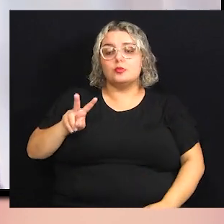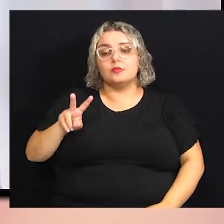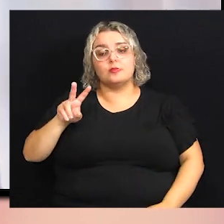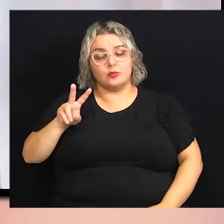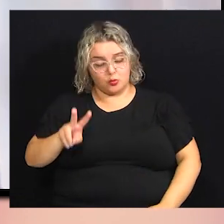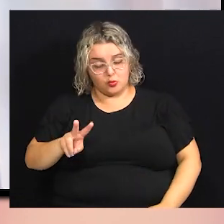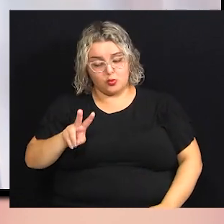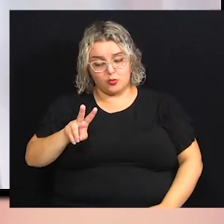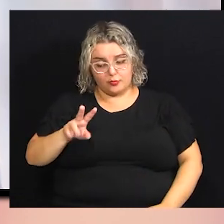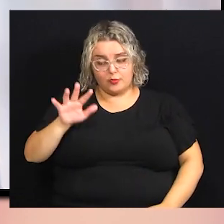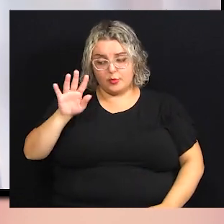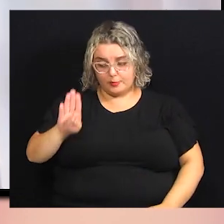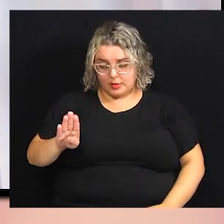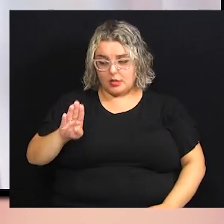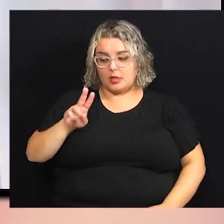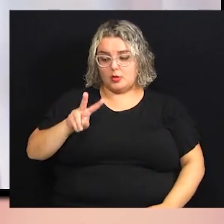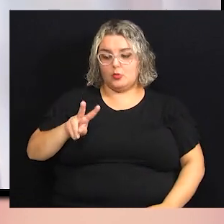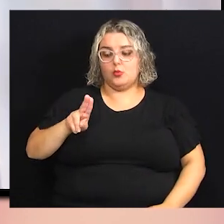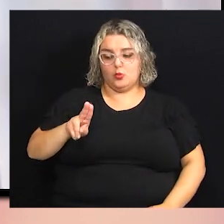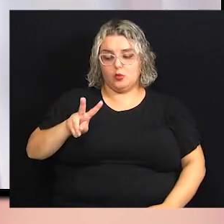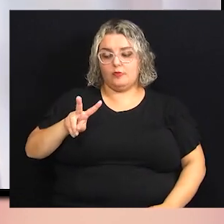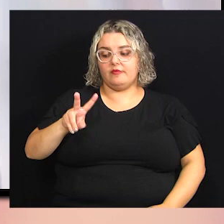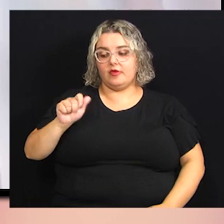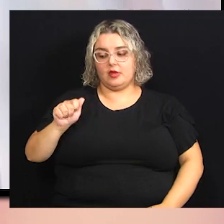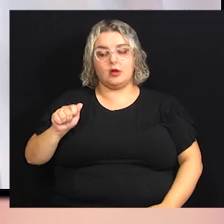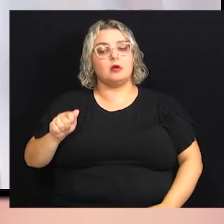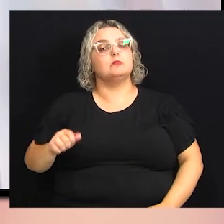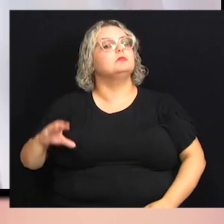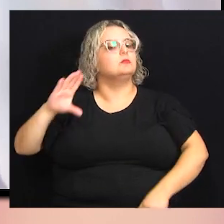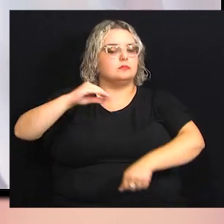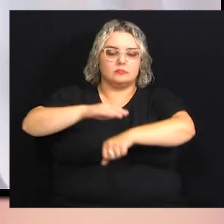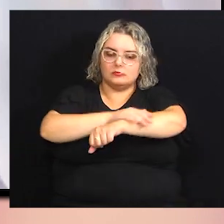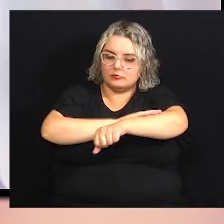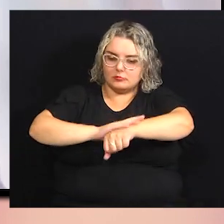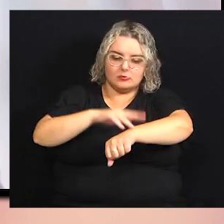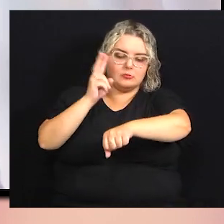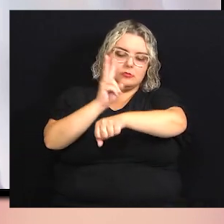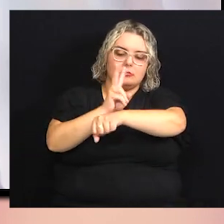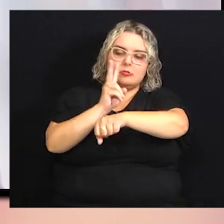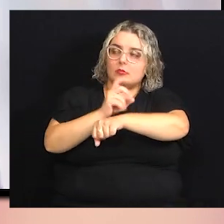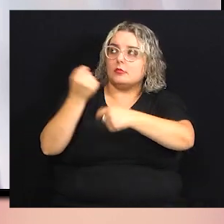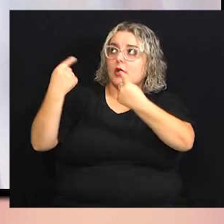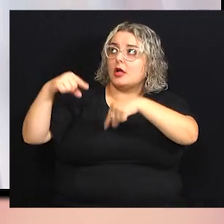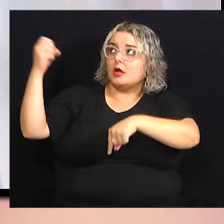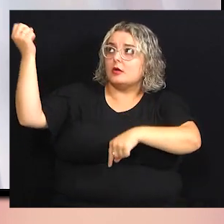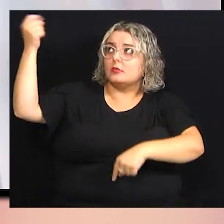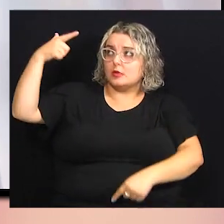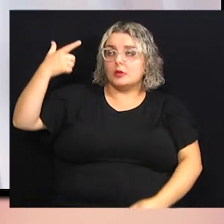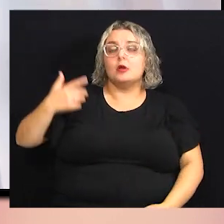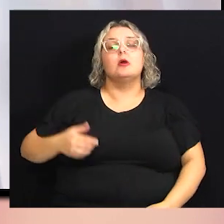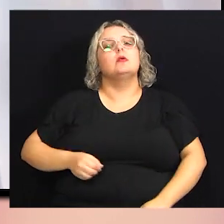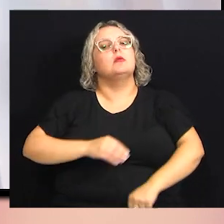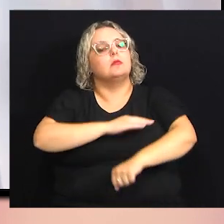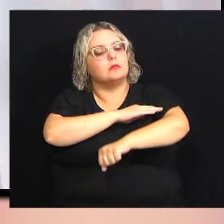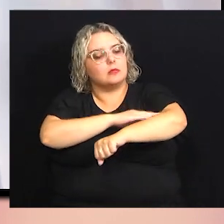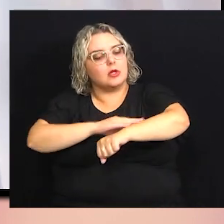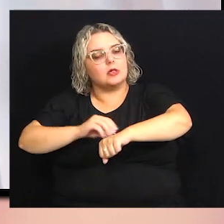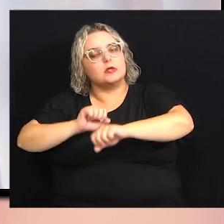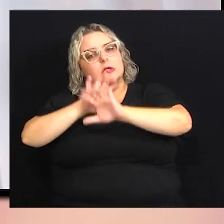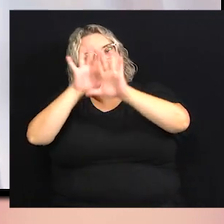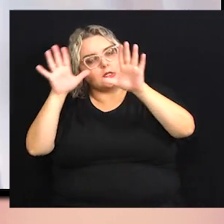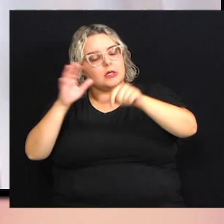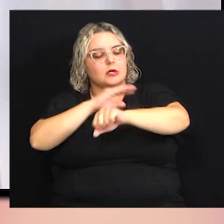raios UVA e UVB e tem que passar o protetor solar, todos, tanto as pessoas de pele clara quanto as pessoas com a pele mais